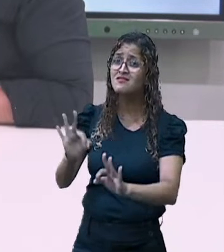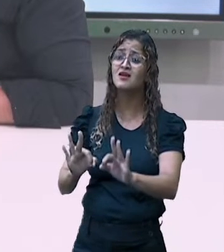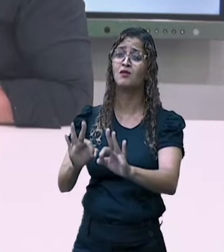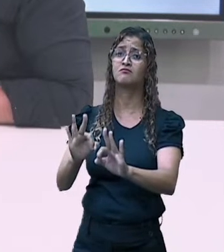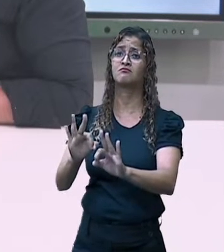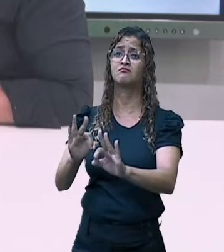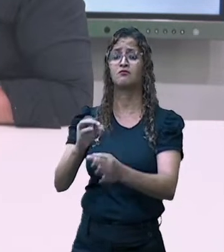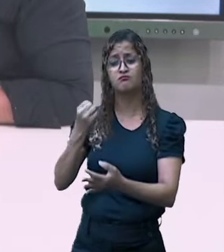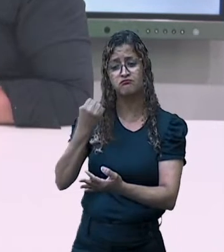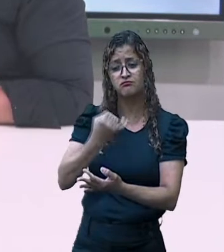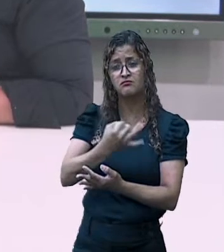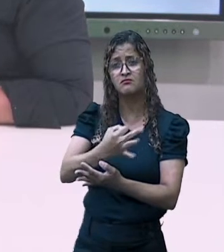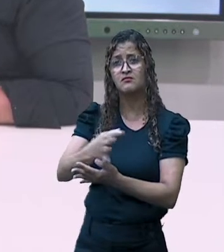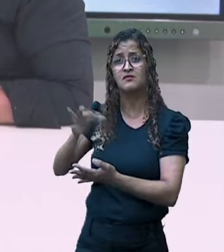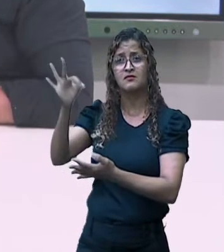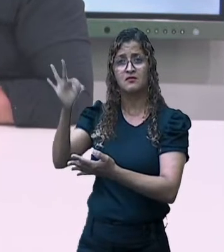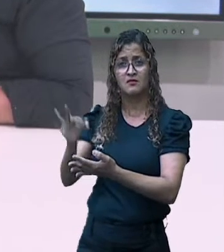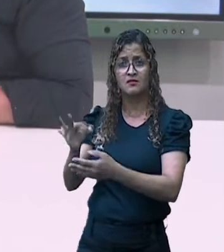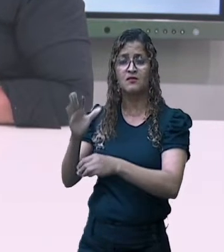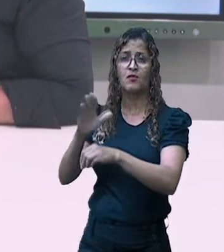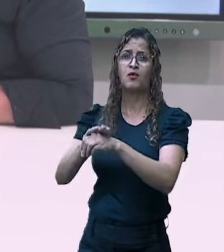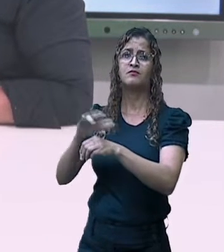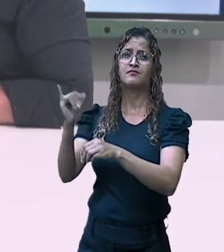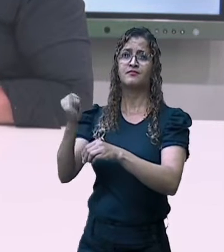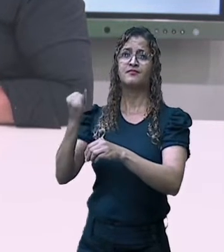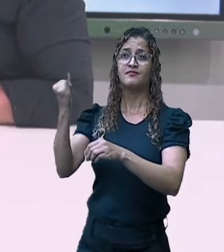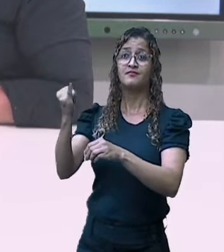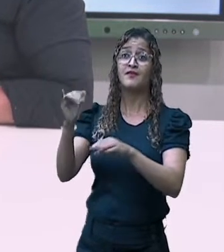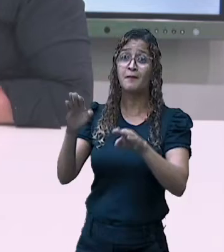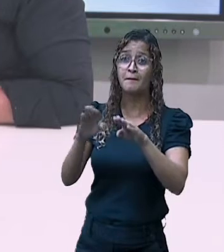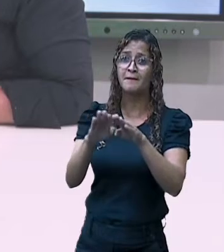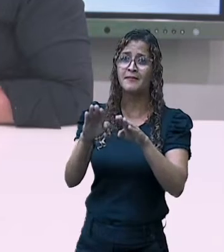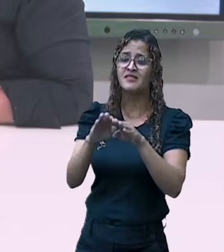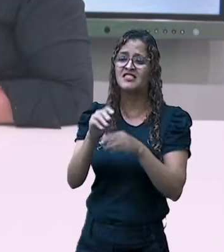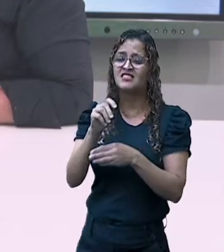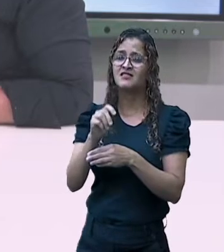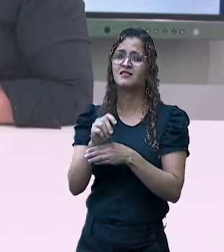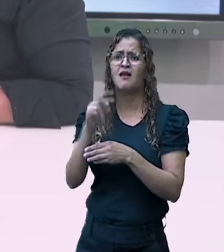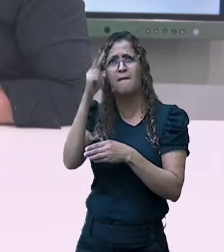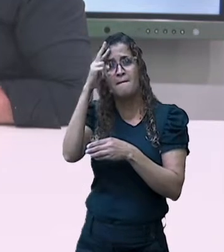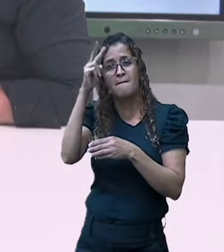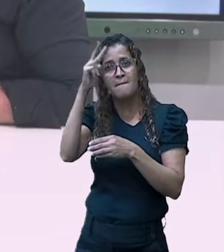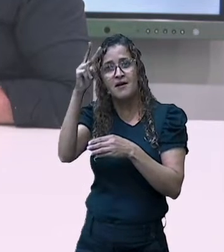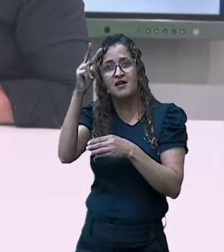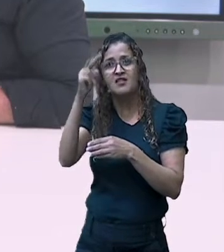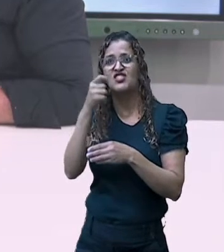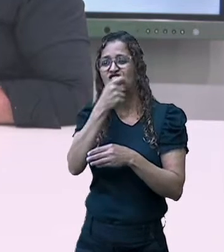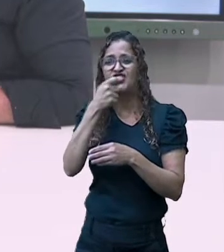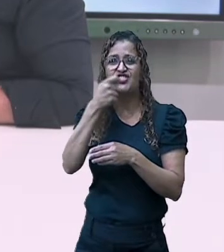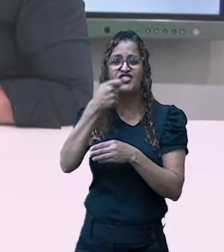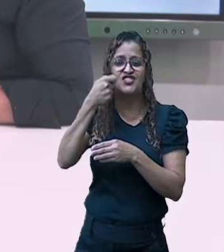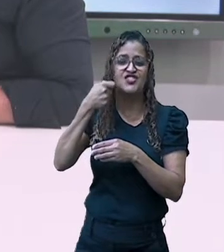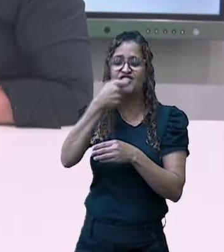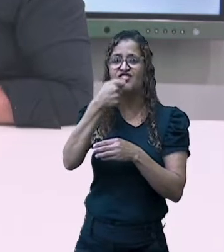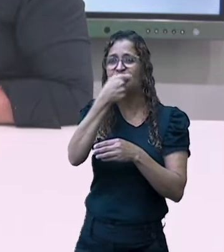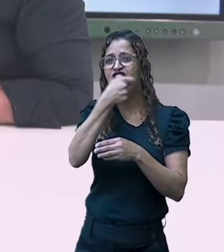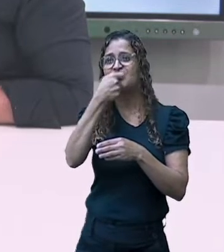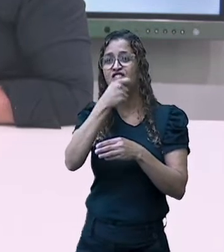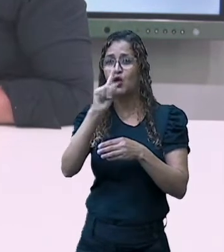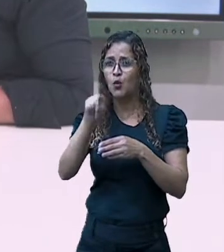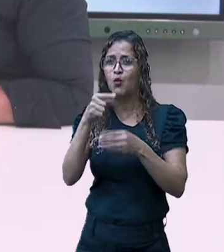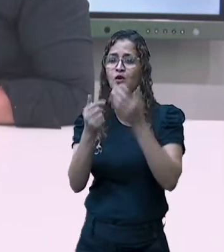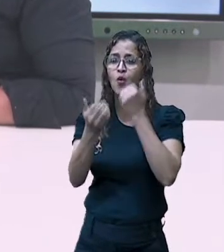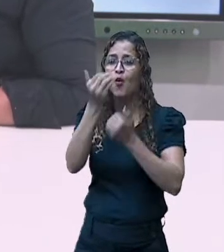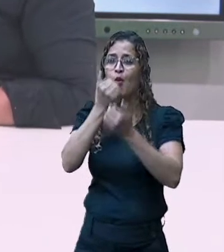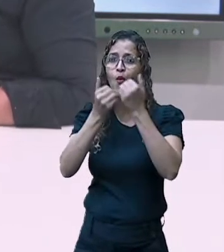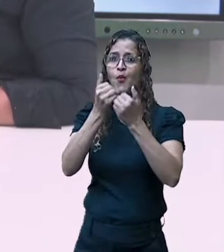que a gente come e sempre lembrar de escovar os dentes após as refeições, após alimentar,